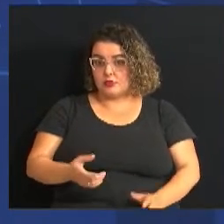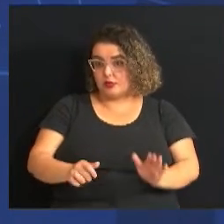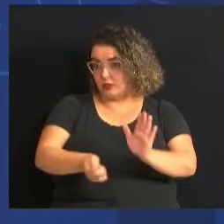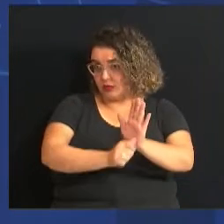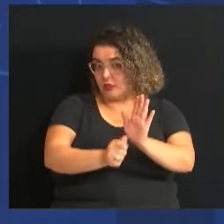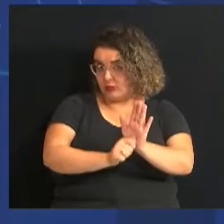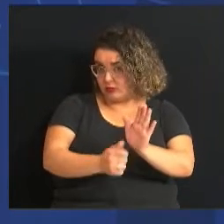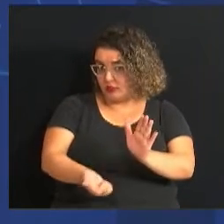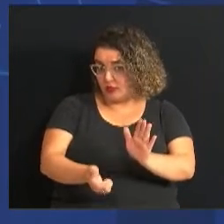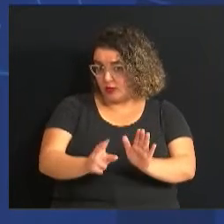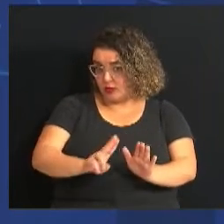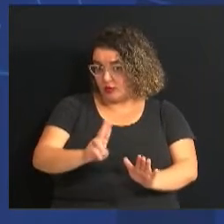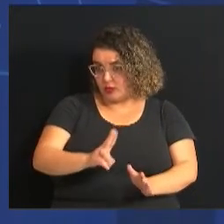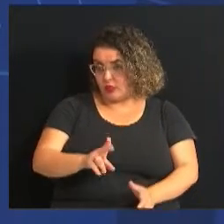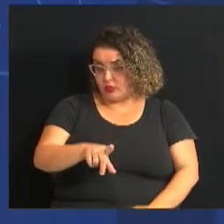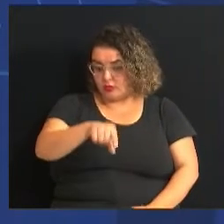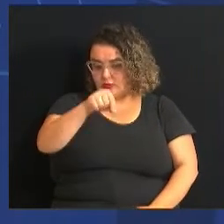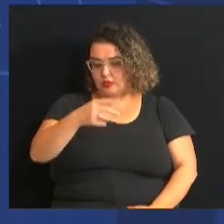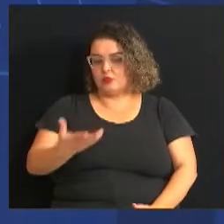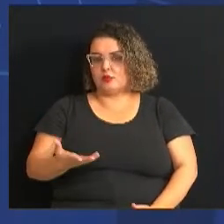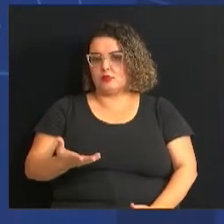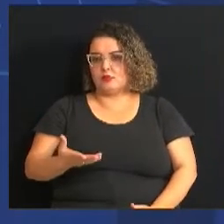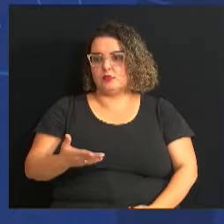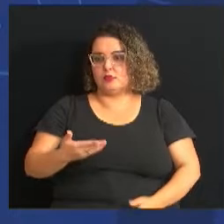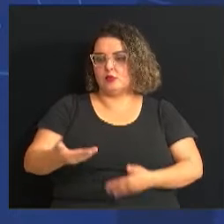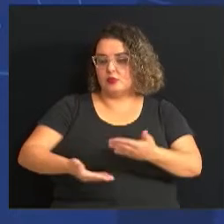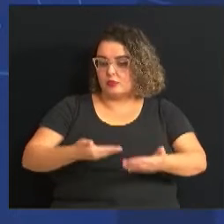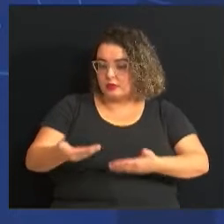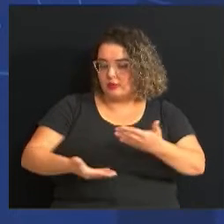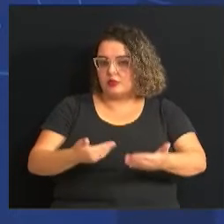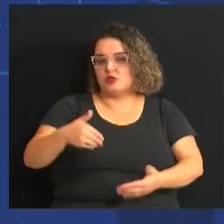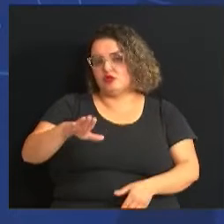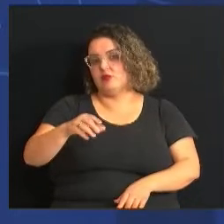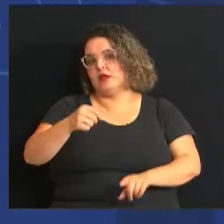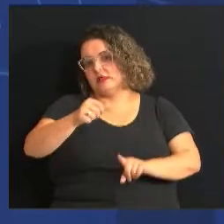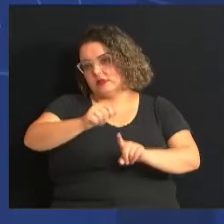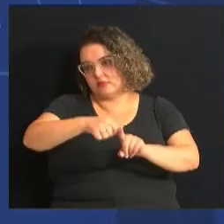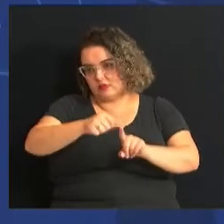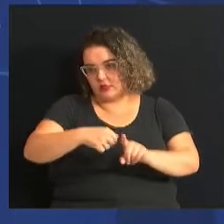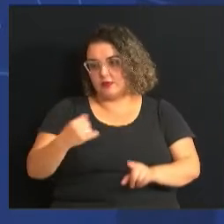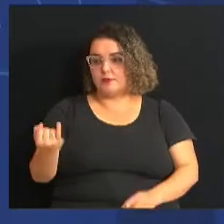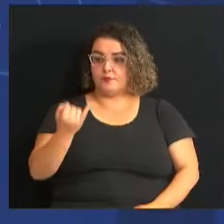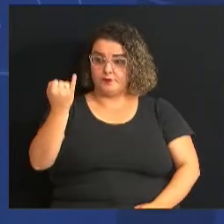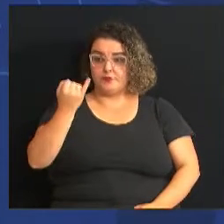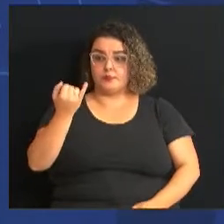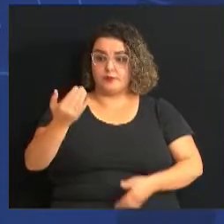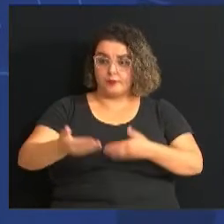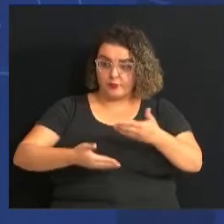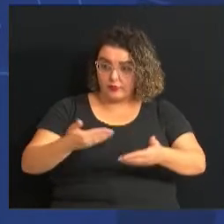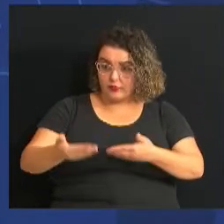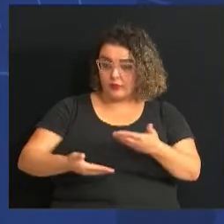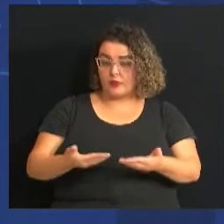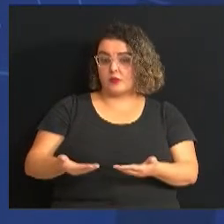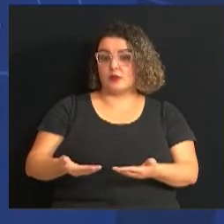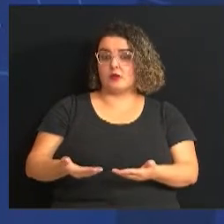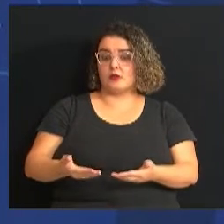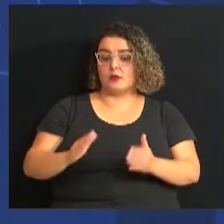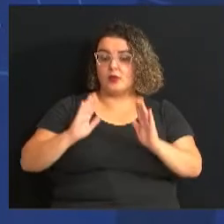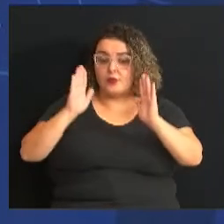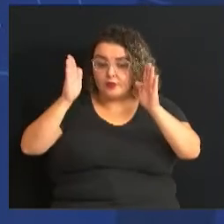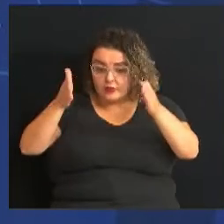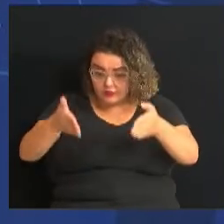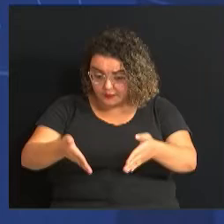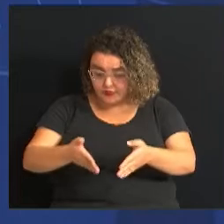optar pela prorrogação do tratamento, mais alguns meses. É muito importante que esse tratamento ele seja focado,